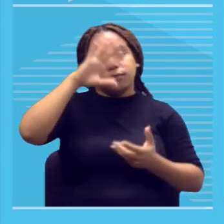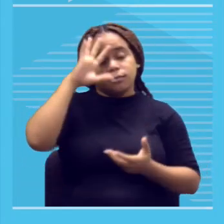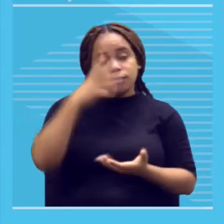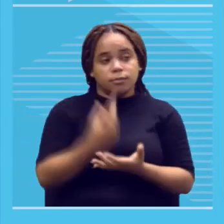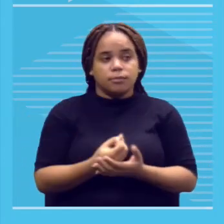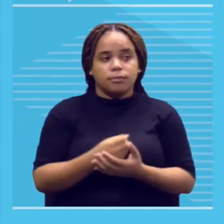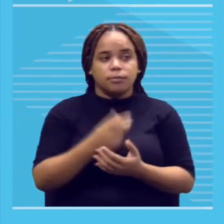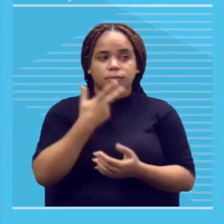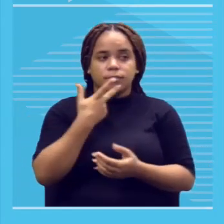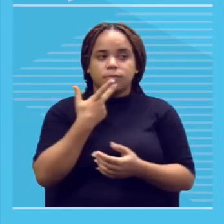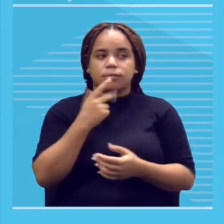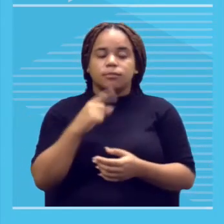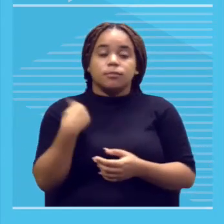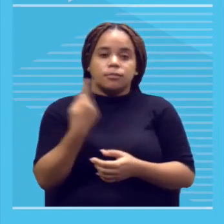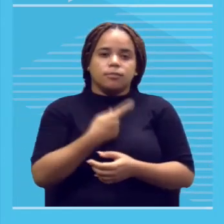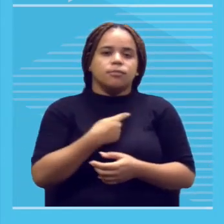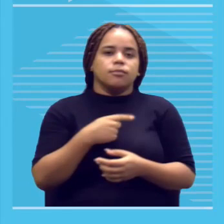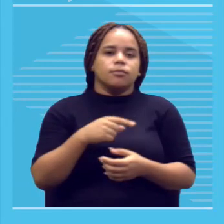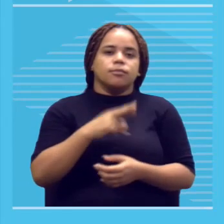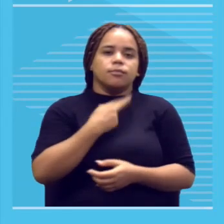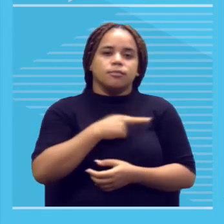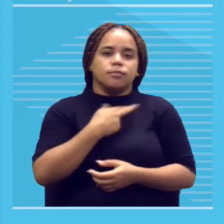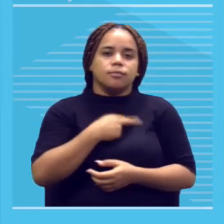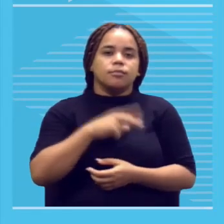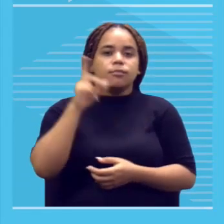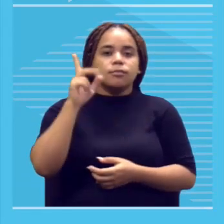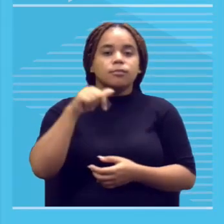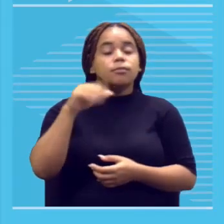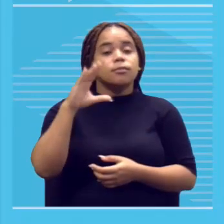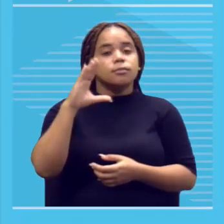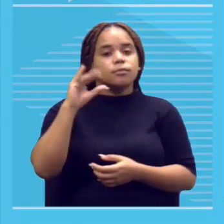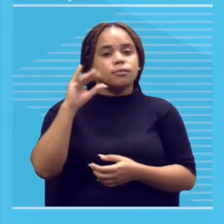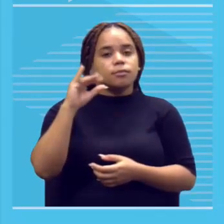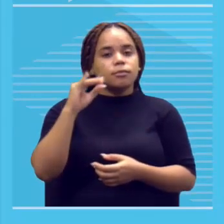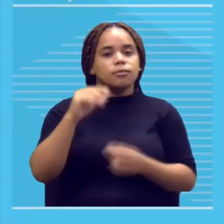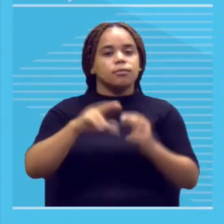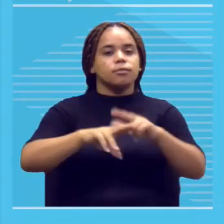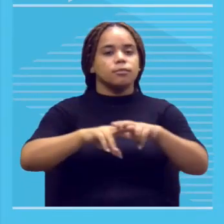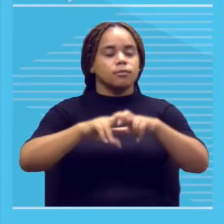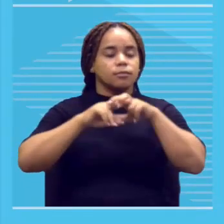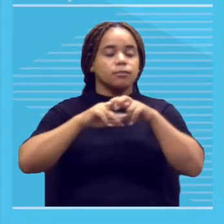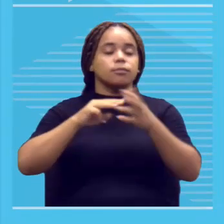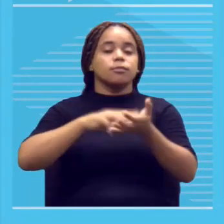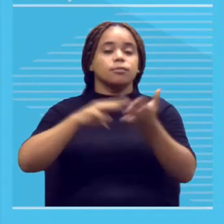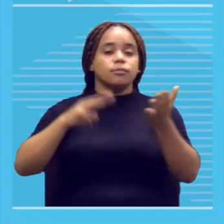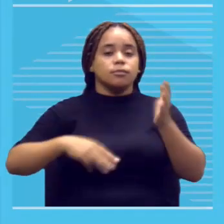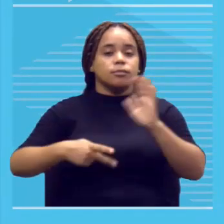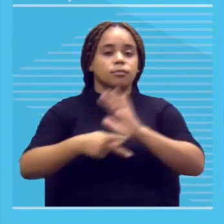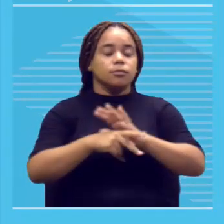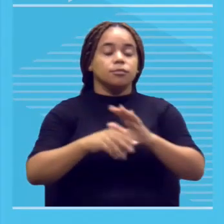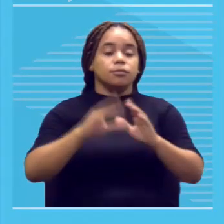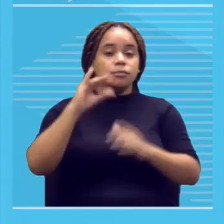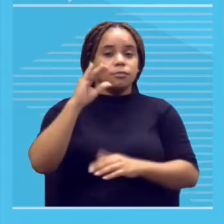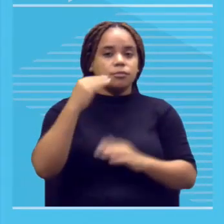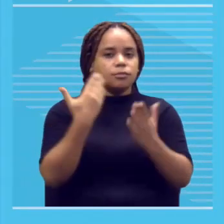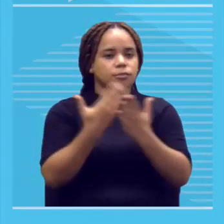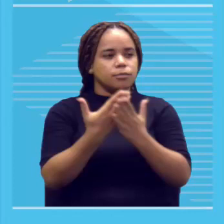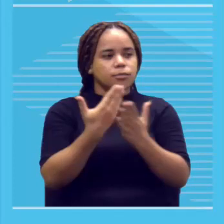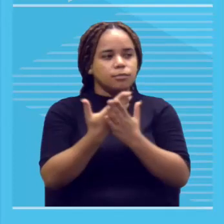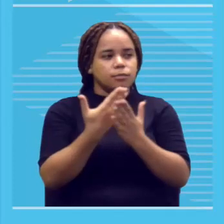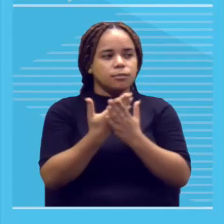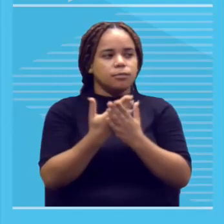religião é uma ciência porque porque ela é fruto do da metodologia científica de estudo